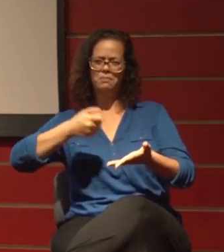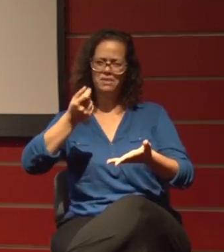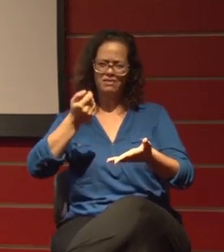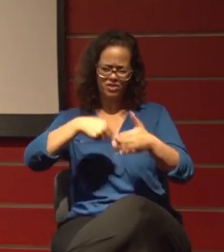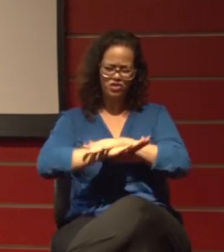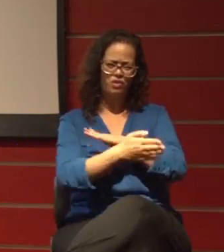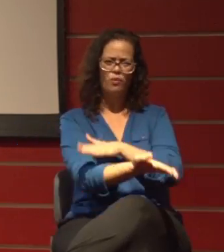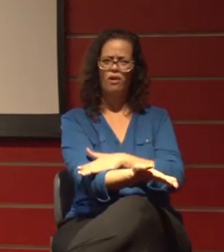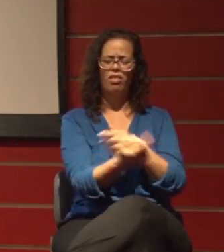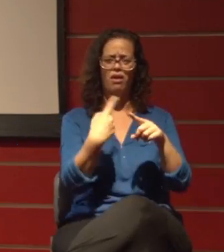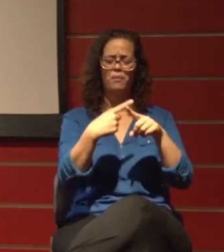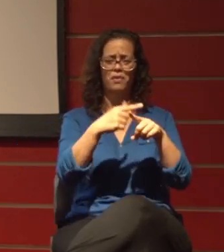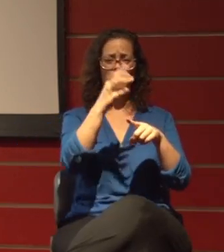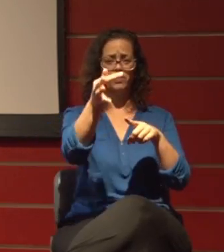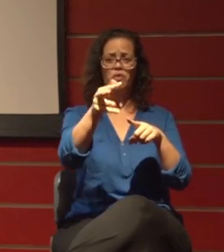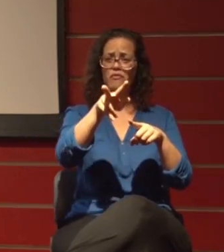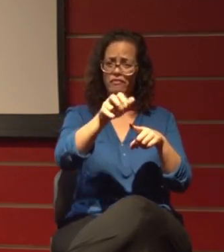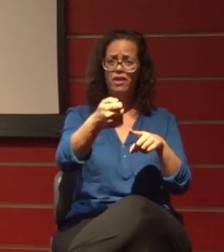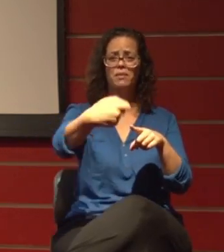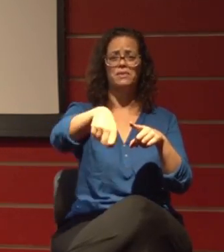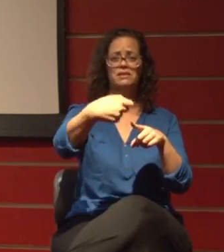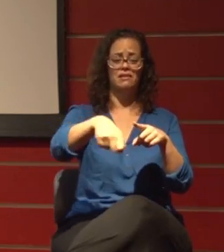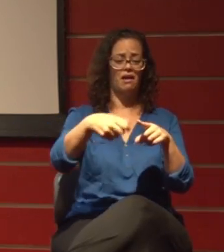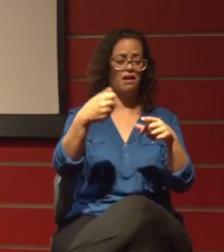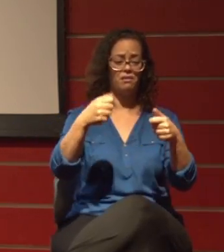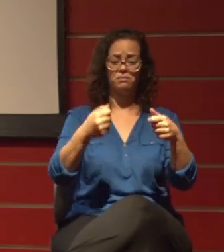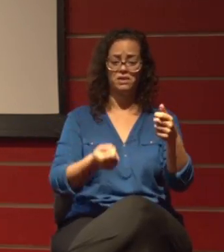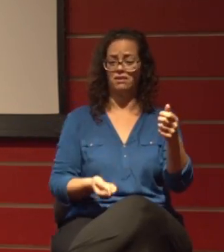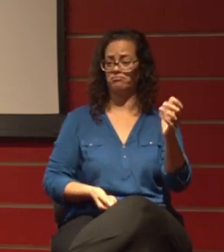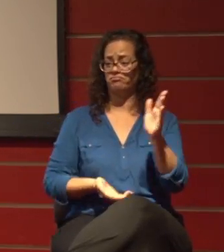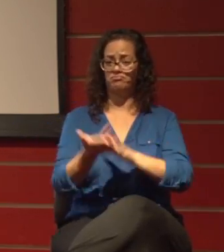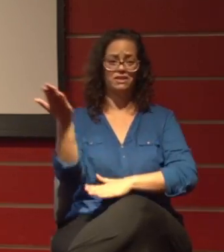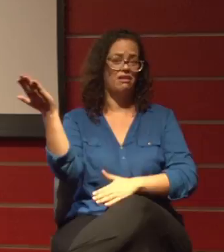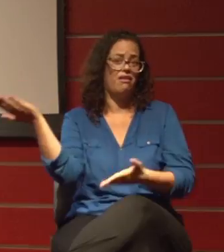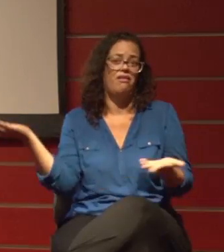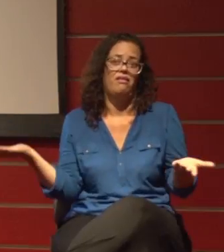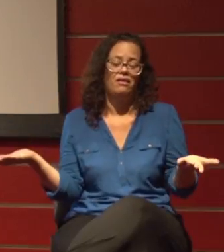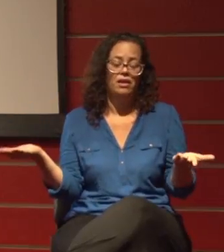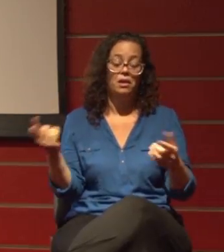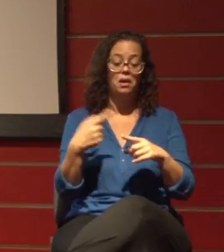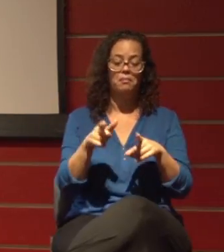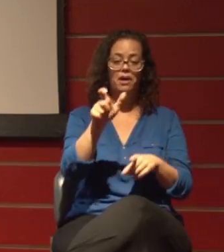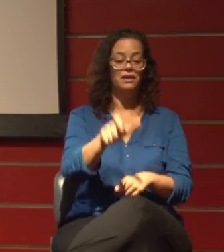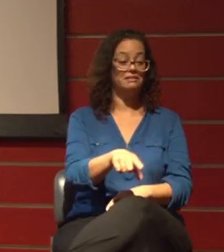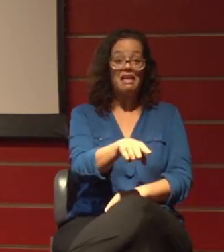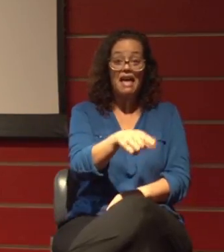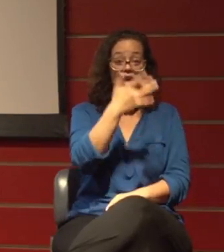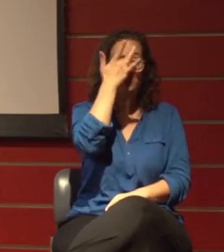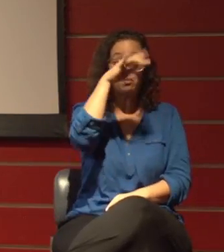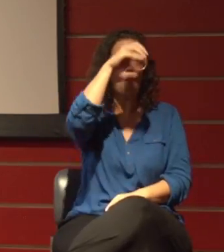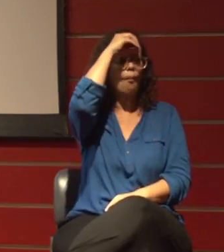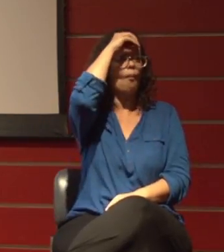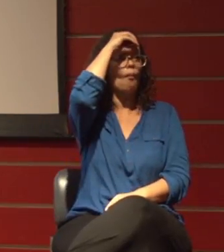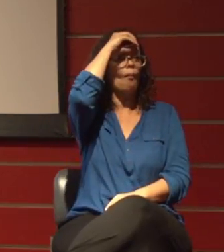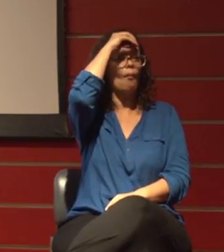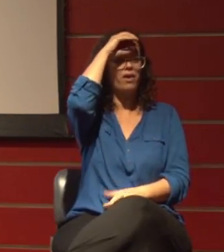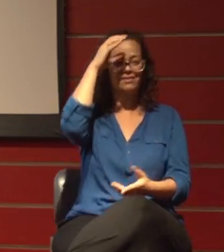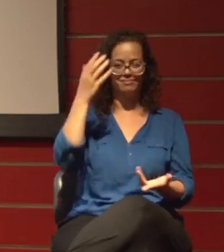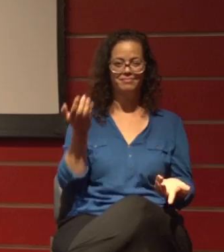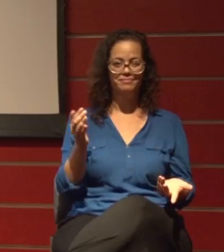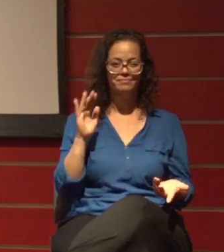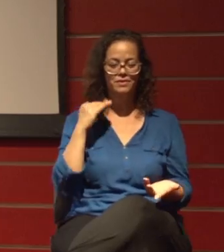esse dinheiro porque ele vai precisar Porque ele vai ter que sair daqui alguma coisa assim mas o protagonista não sabe quem tá vendo sabe